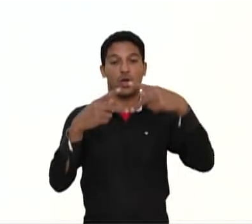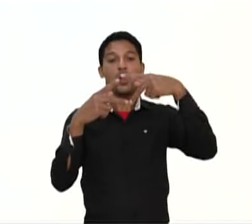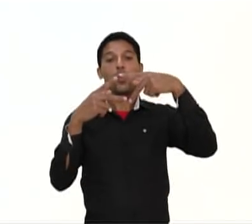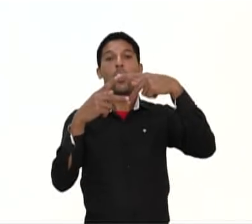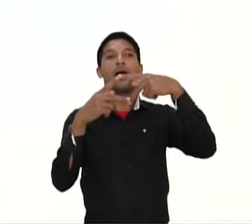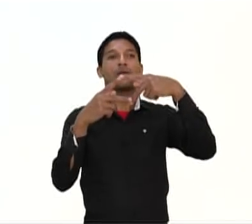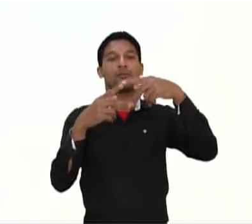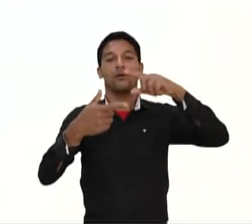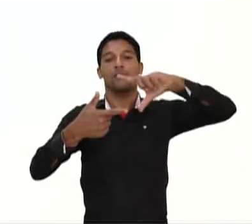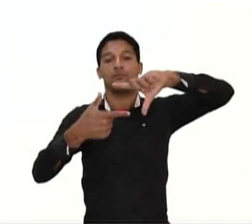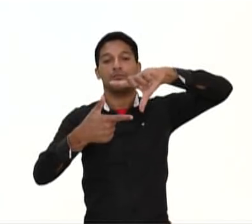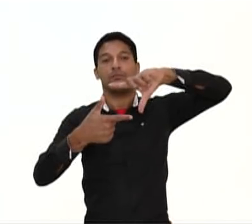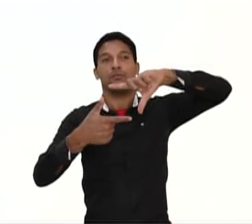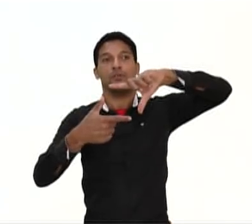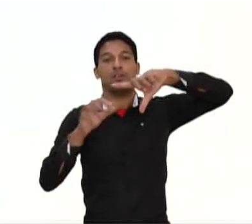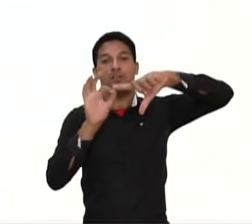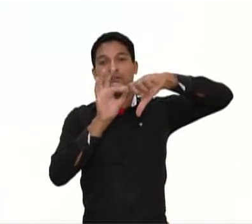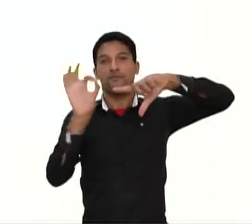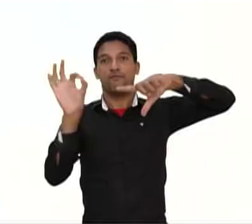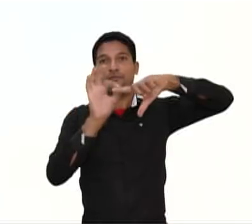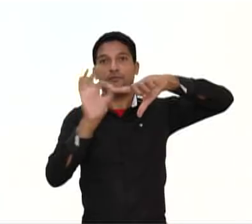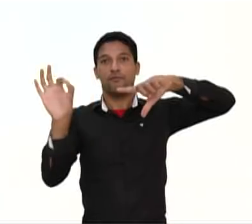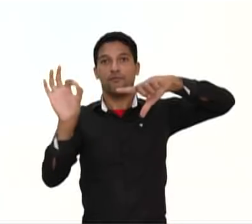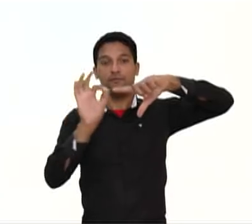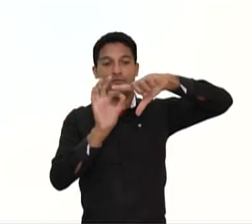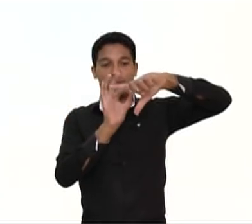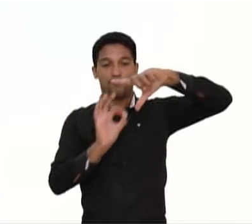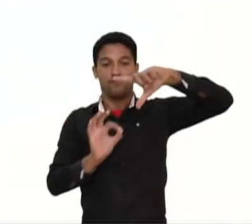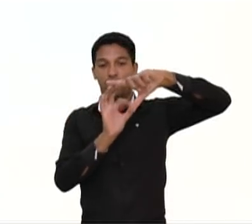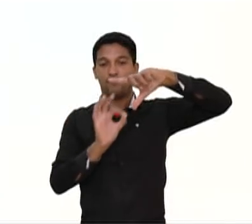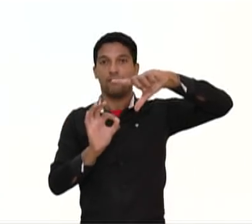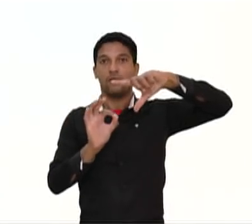ali dados são 125.